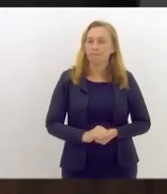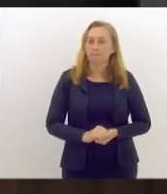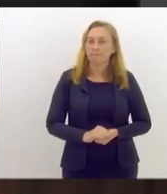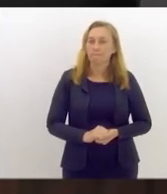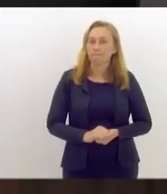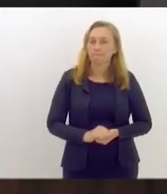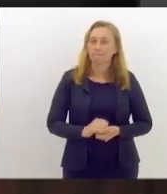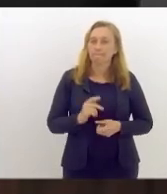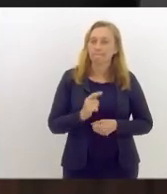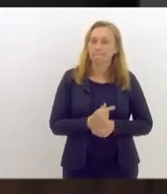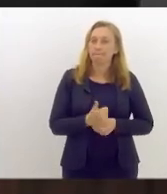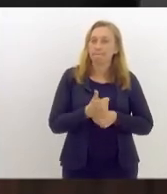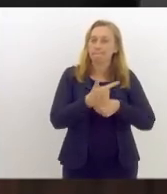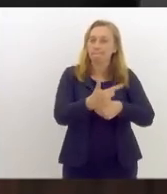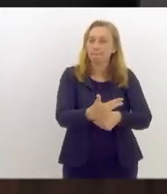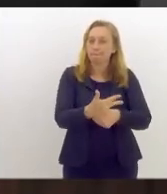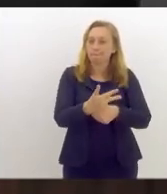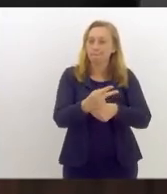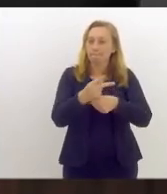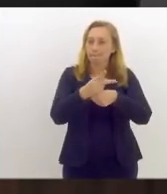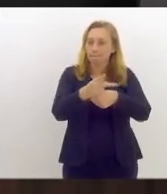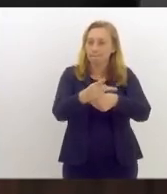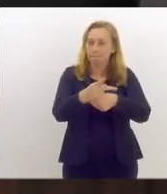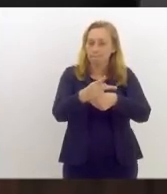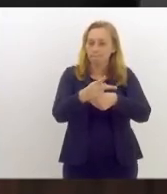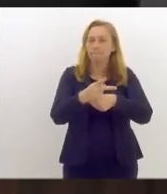procurador do Estado perruche